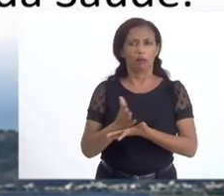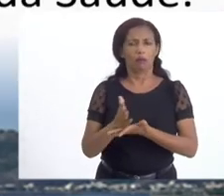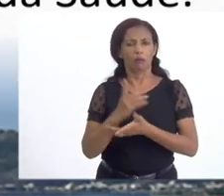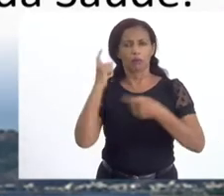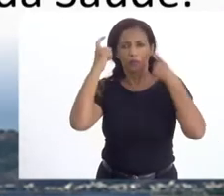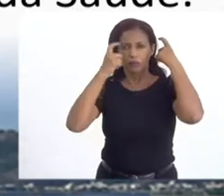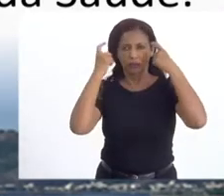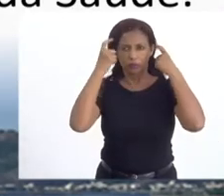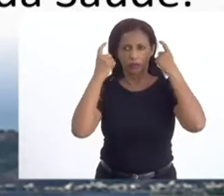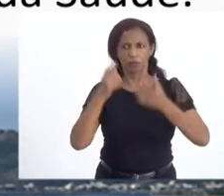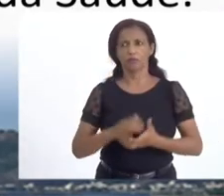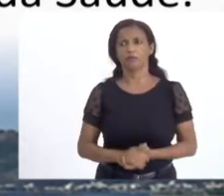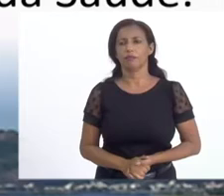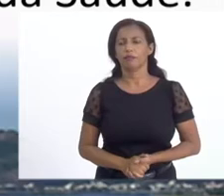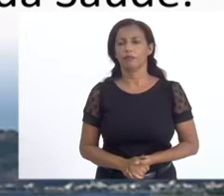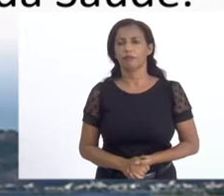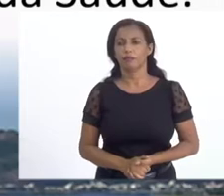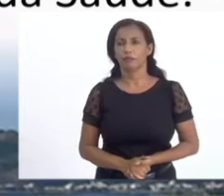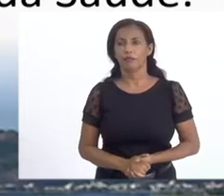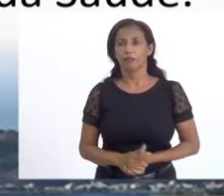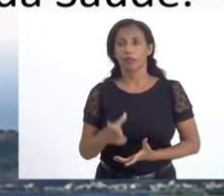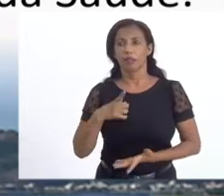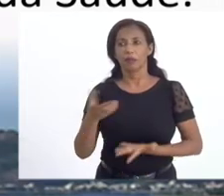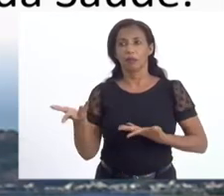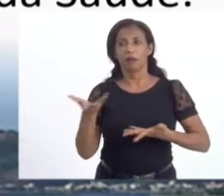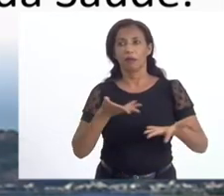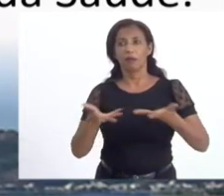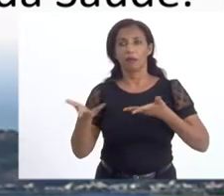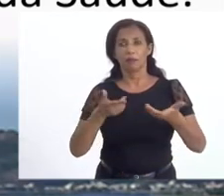ações. E a campanha, né, em